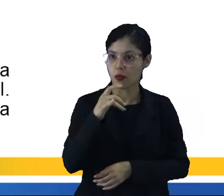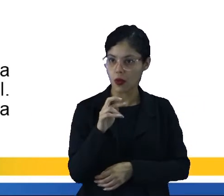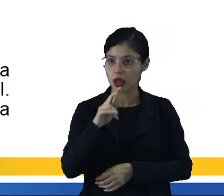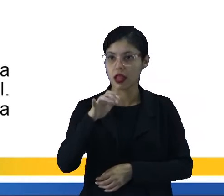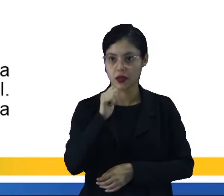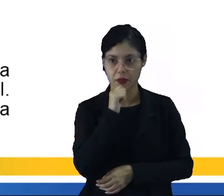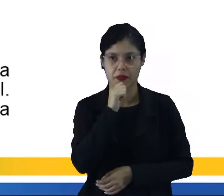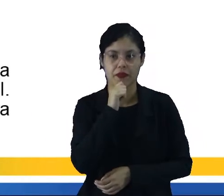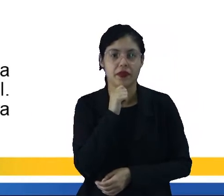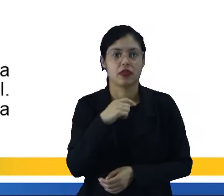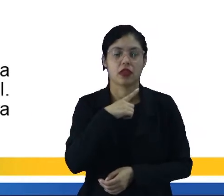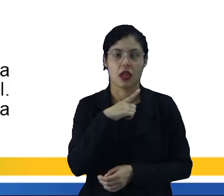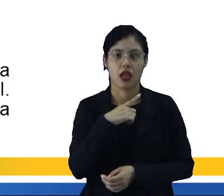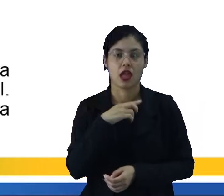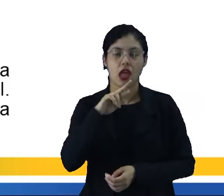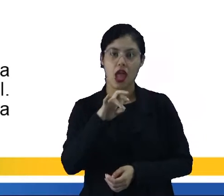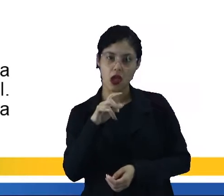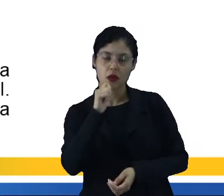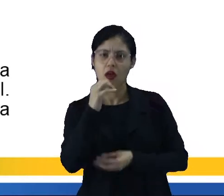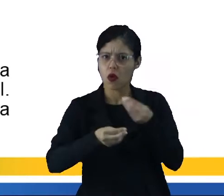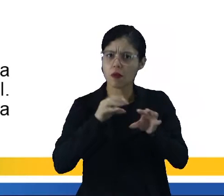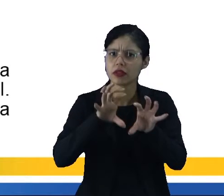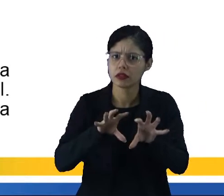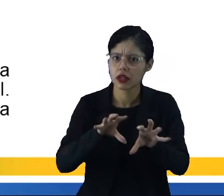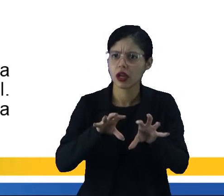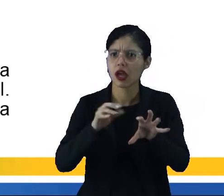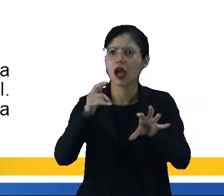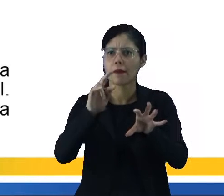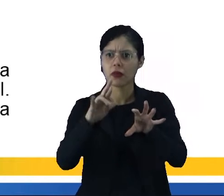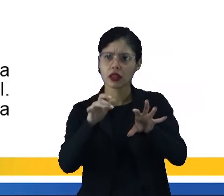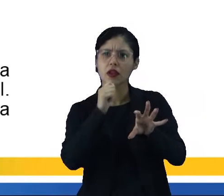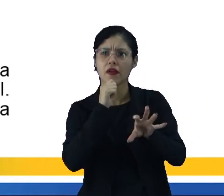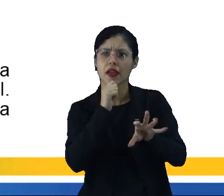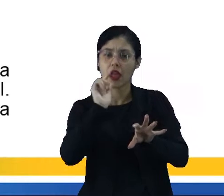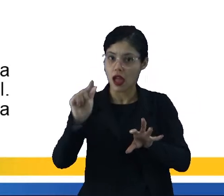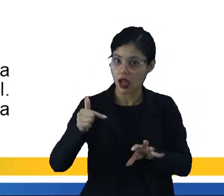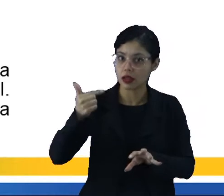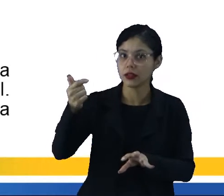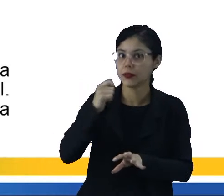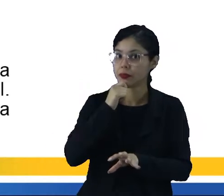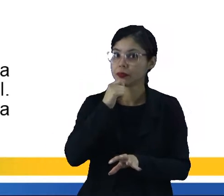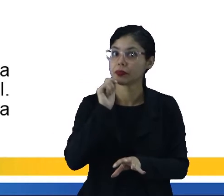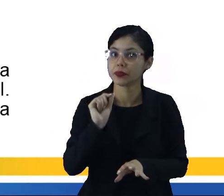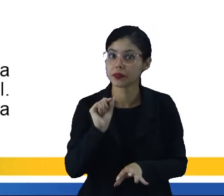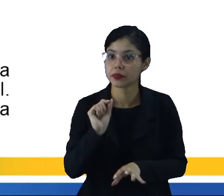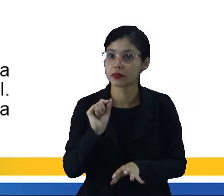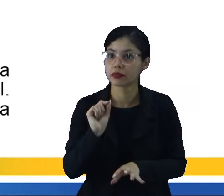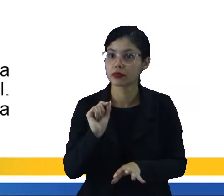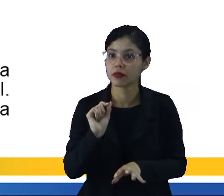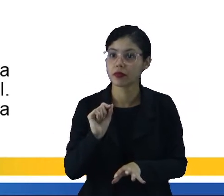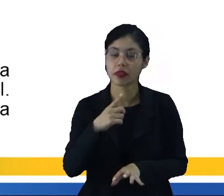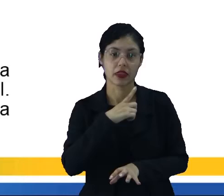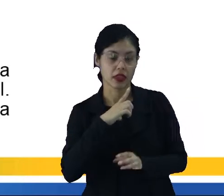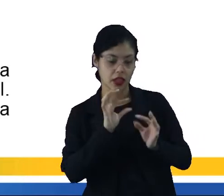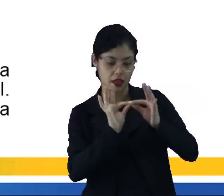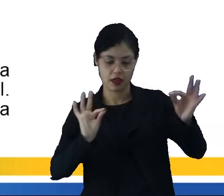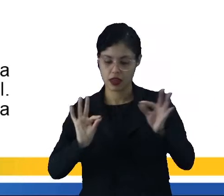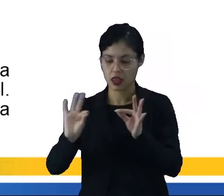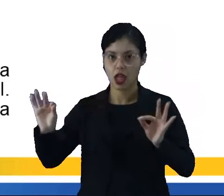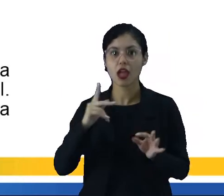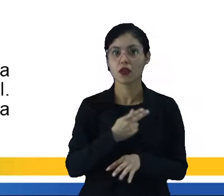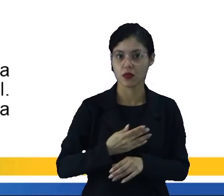um polígono regular então a pirâmide será regular Como assim polígono regular é aquele que os lados tem medidas